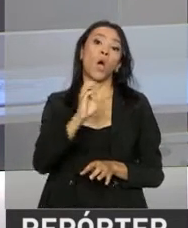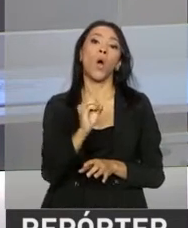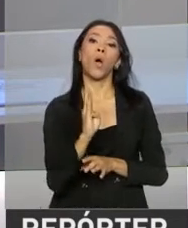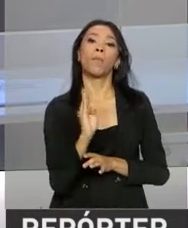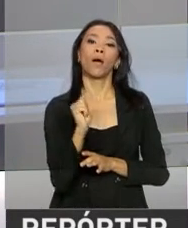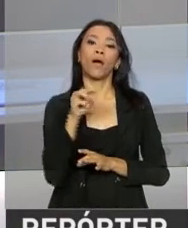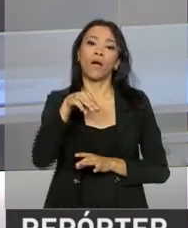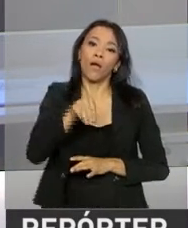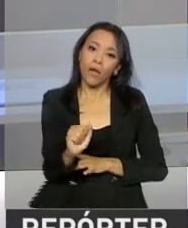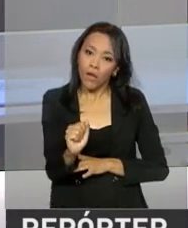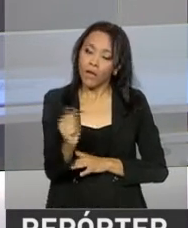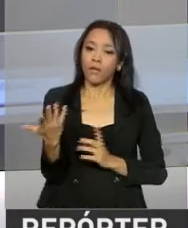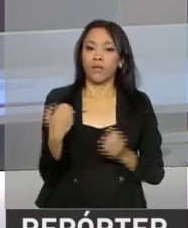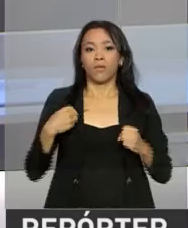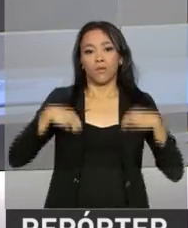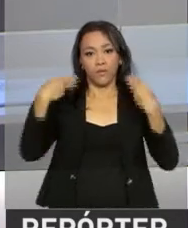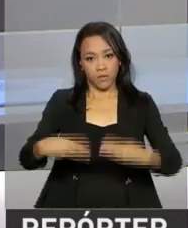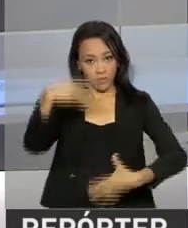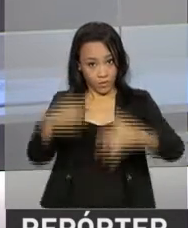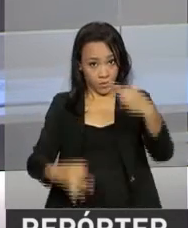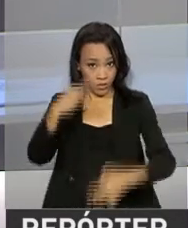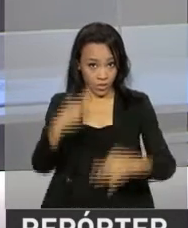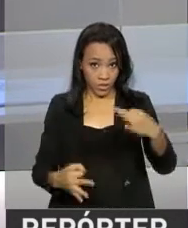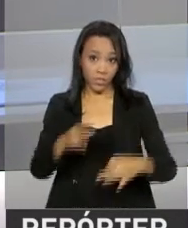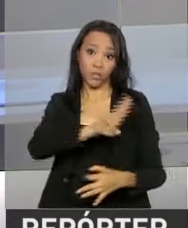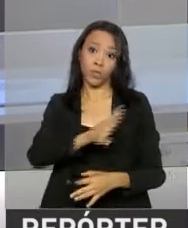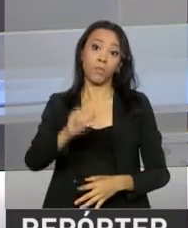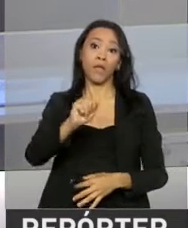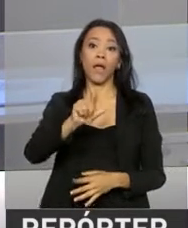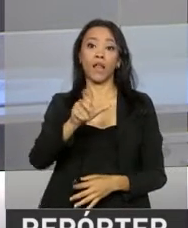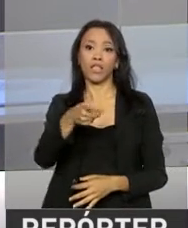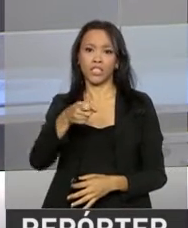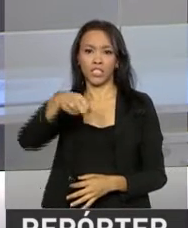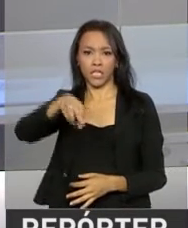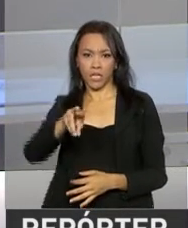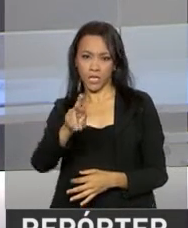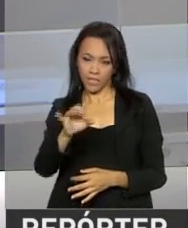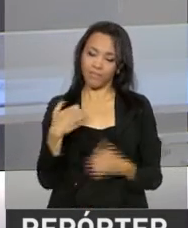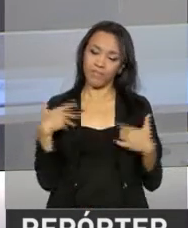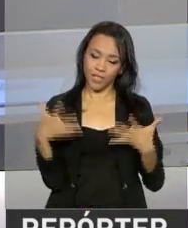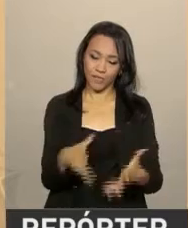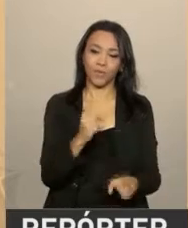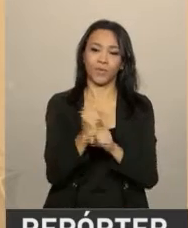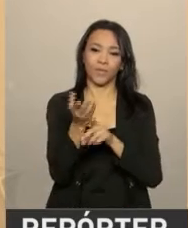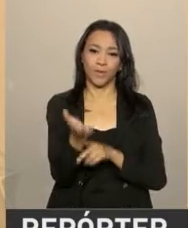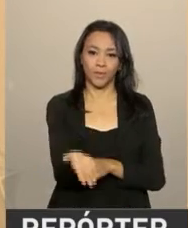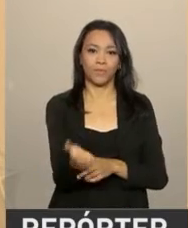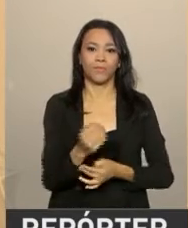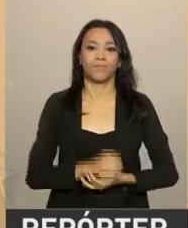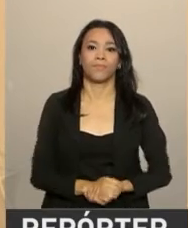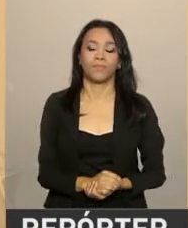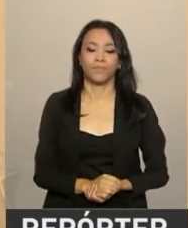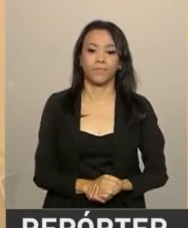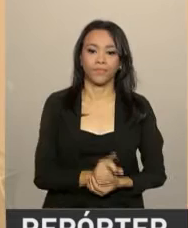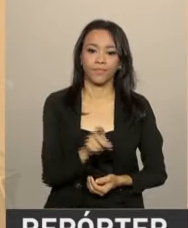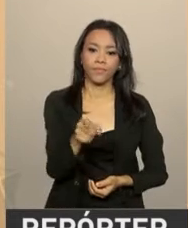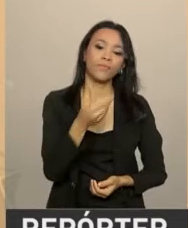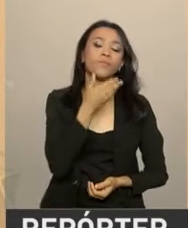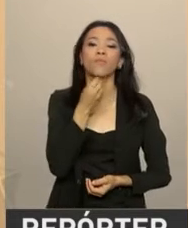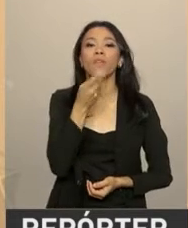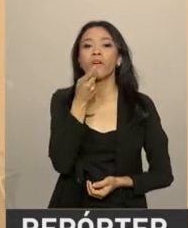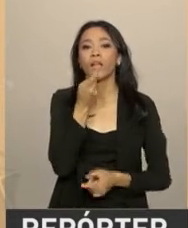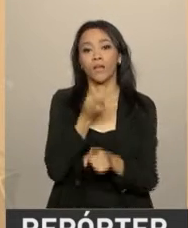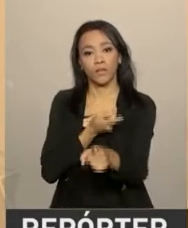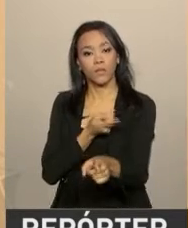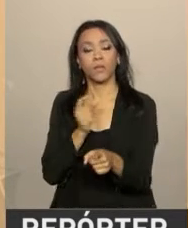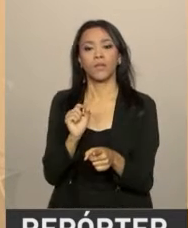Obama. O ministro da Justiça e Cidadania, Alexandre de Moraes, participou desse encontro. O refugiado,